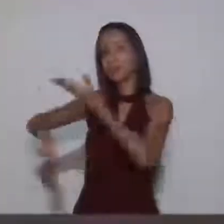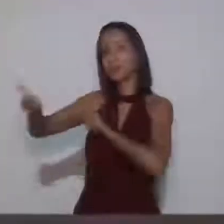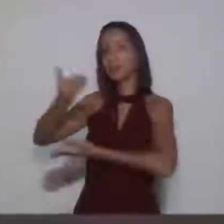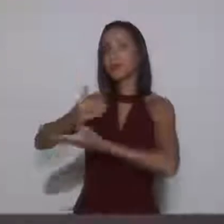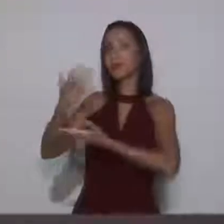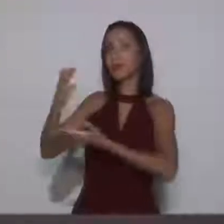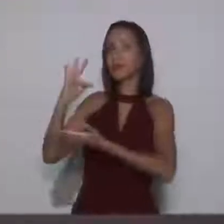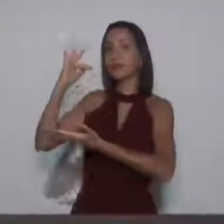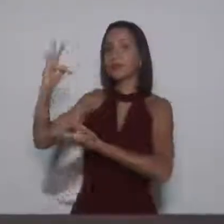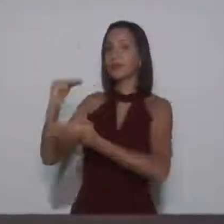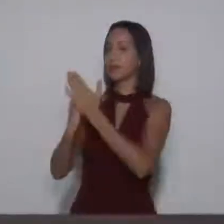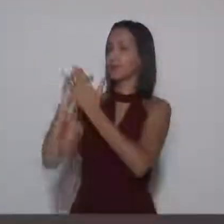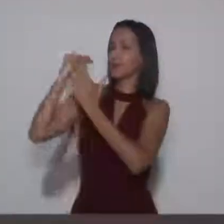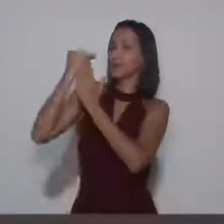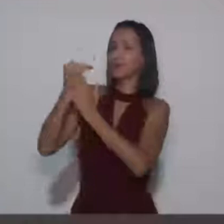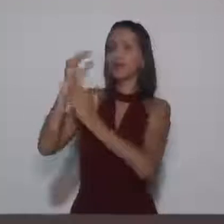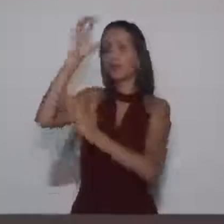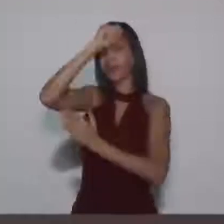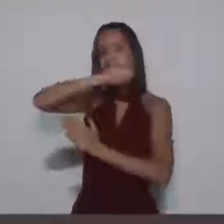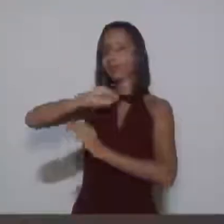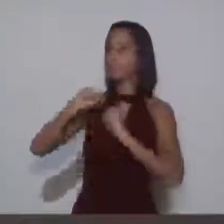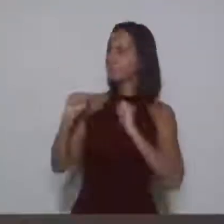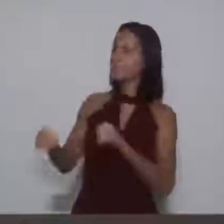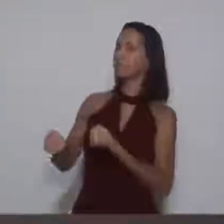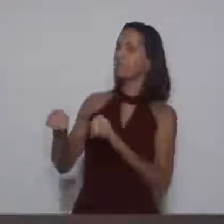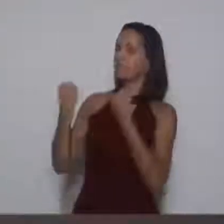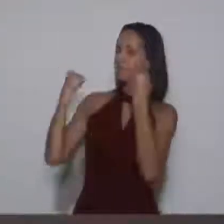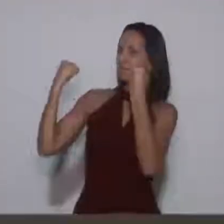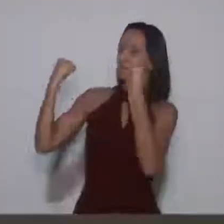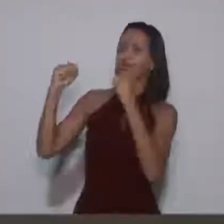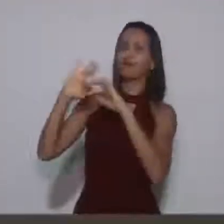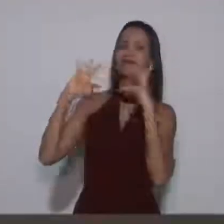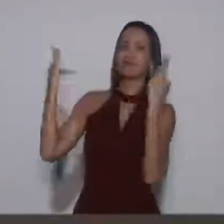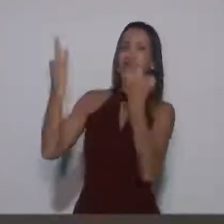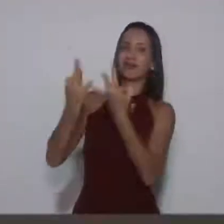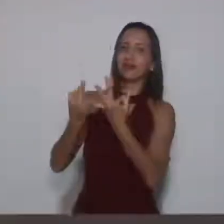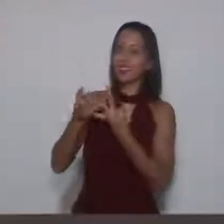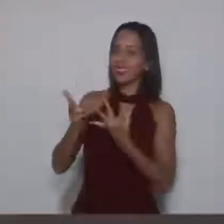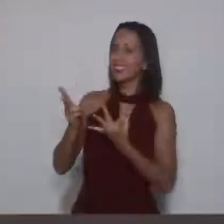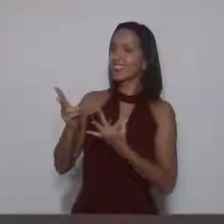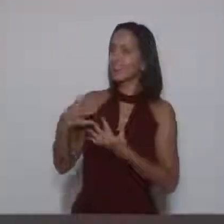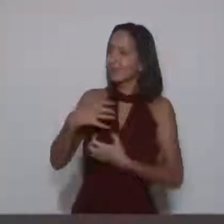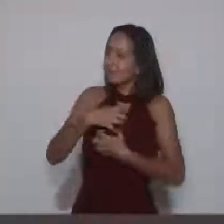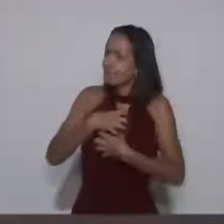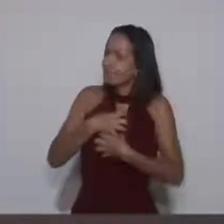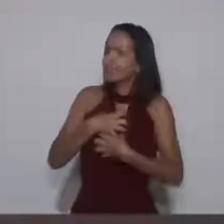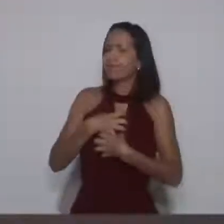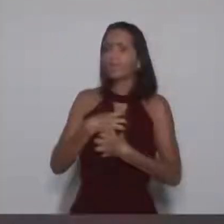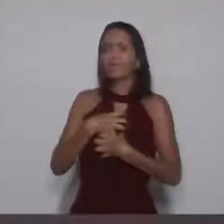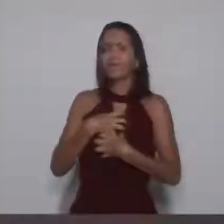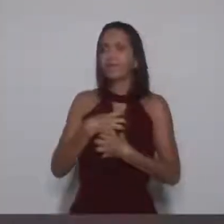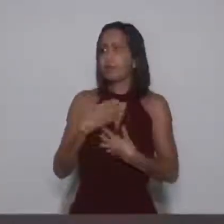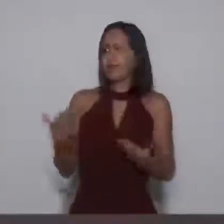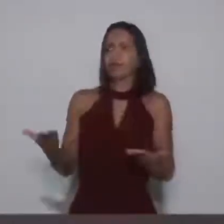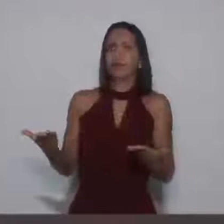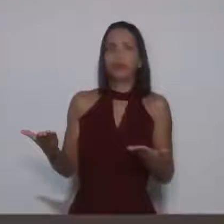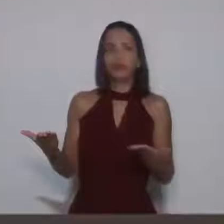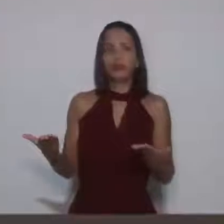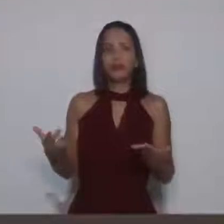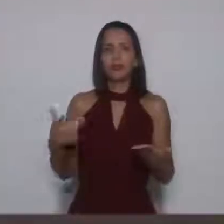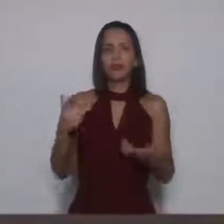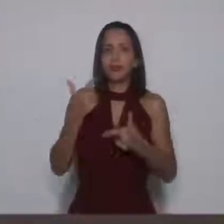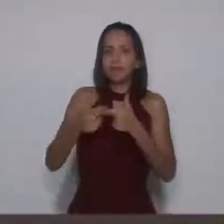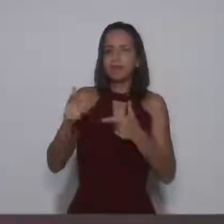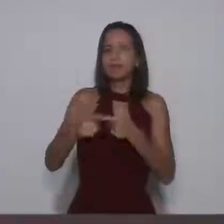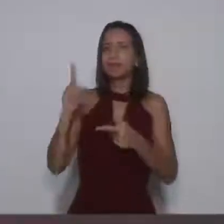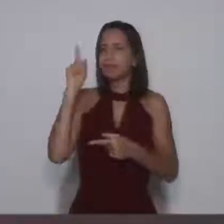muito mais, então força aí para a família também, né? Toda vez que nós nos vemos diante de uma surpresa, sempre é